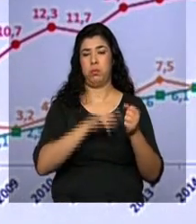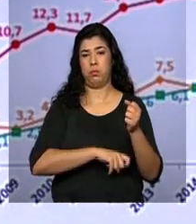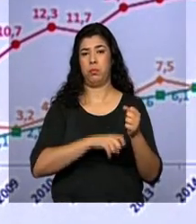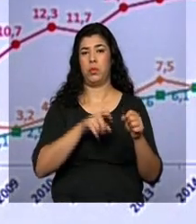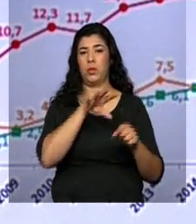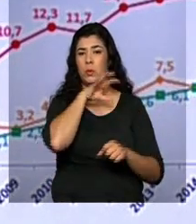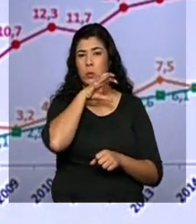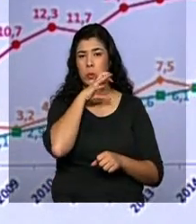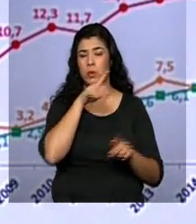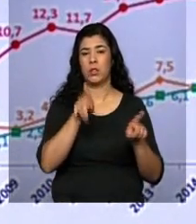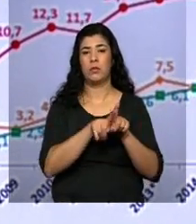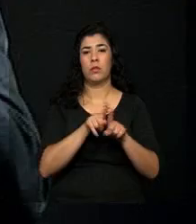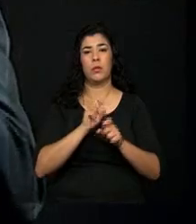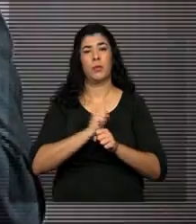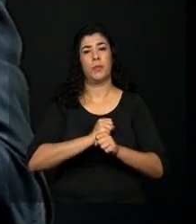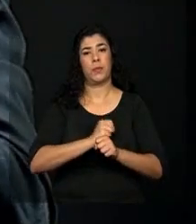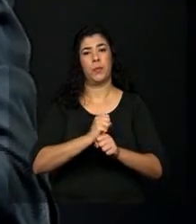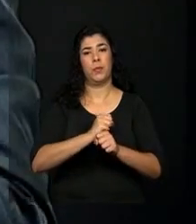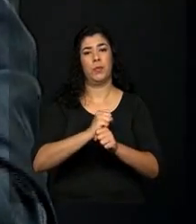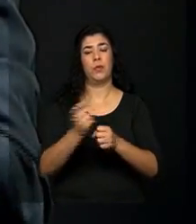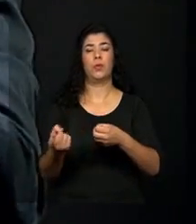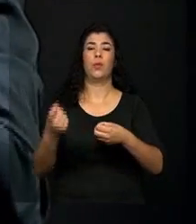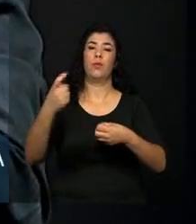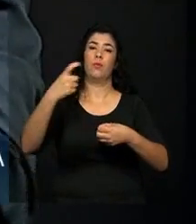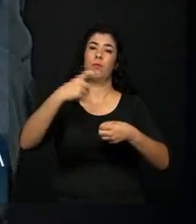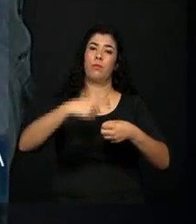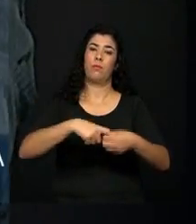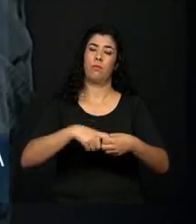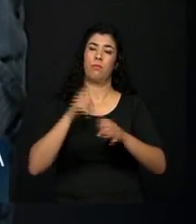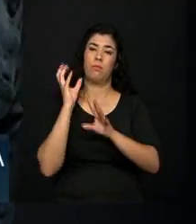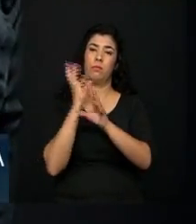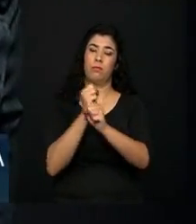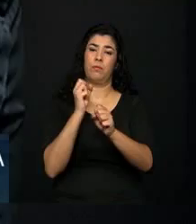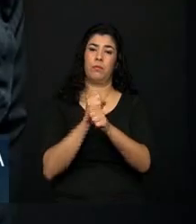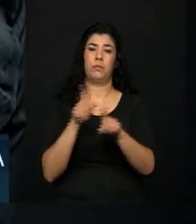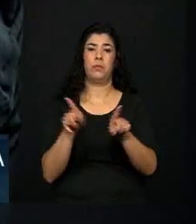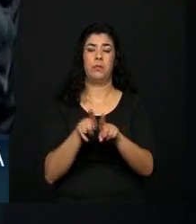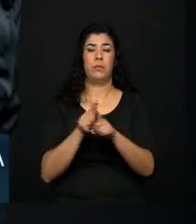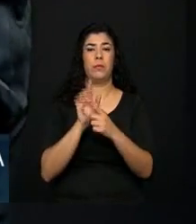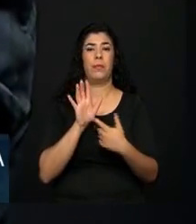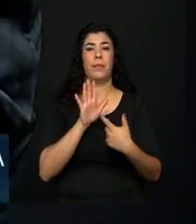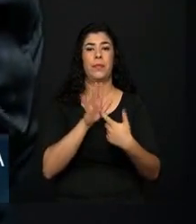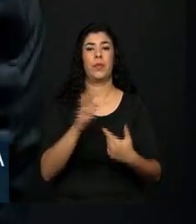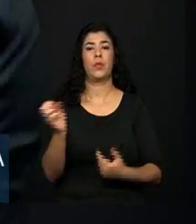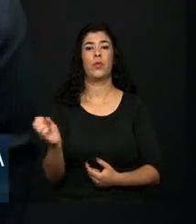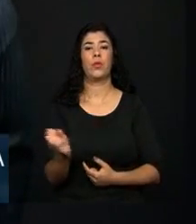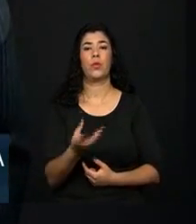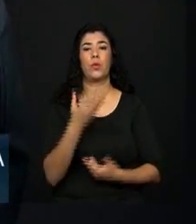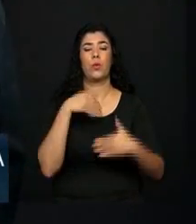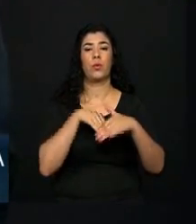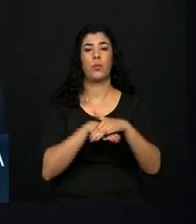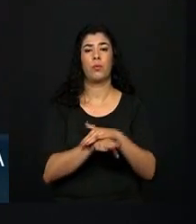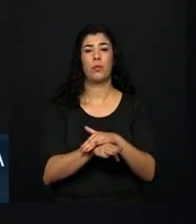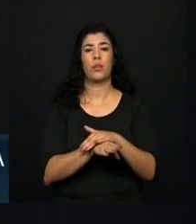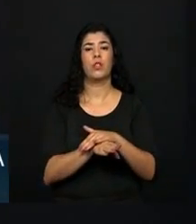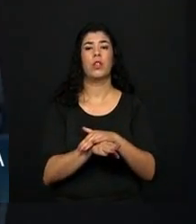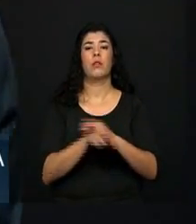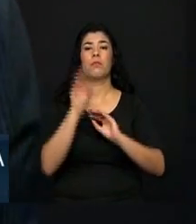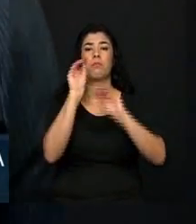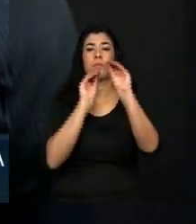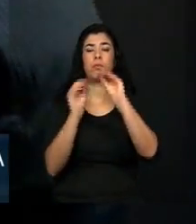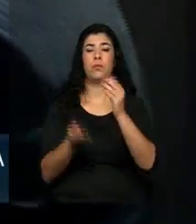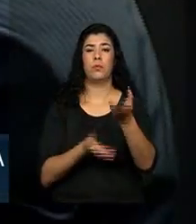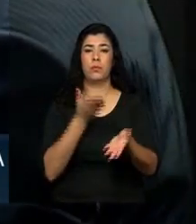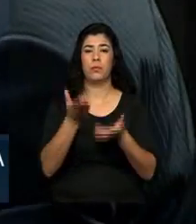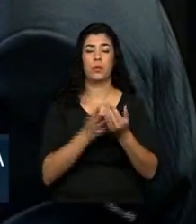que o retorno dessas operações também fazem eh um novo caixa paraa aplicação dos próxim